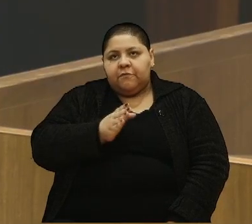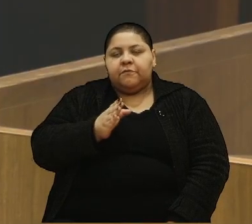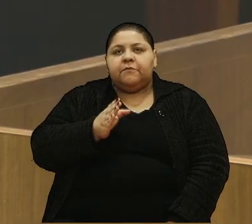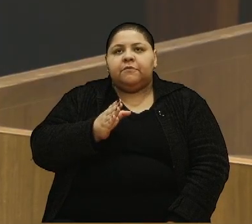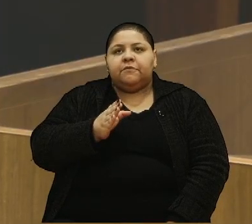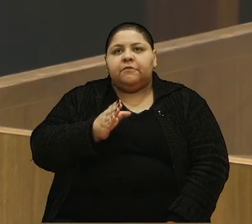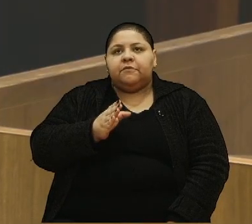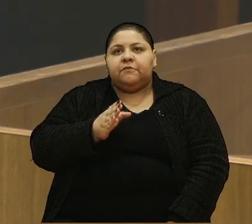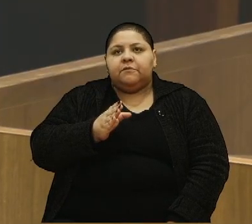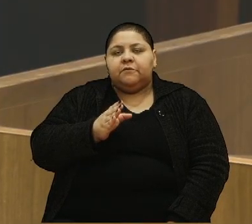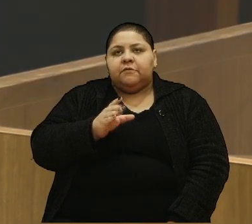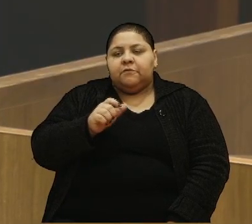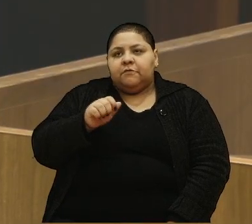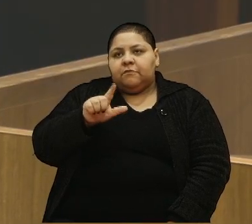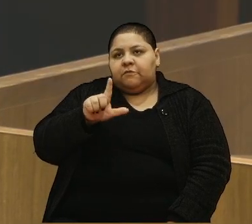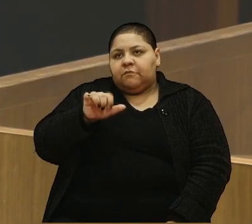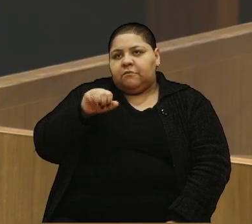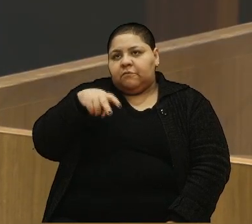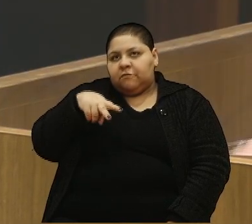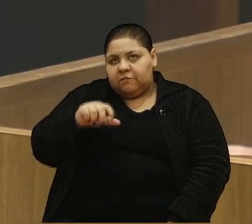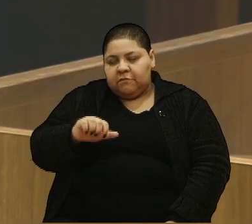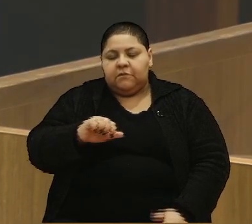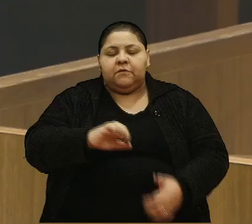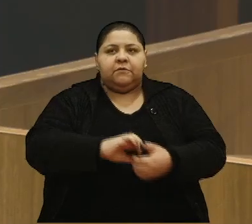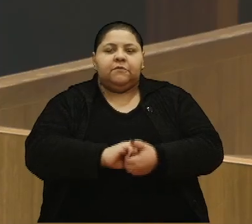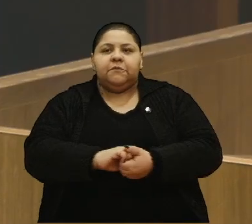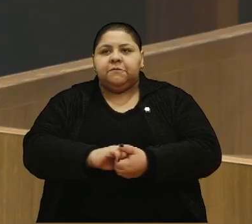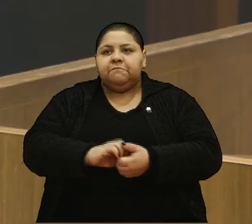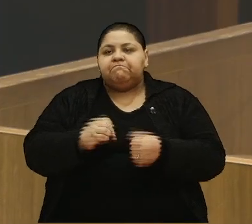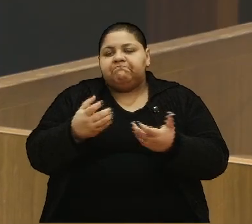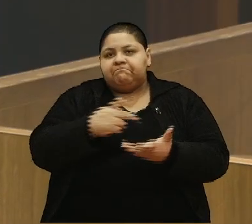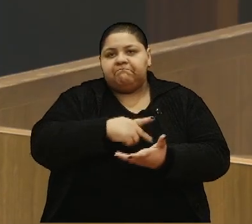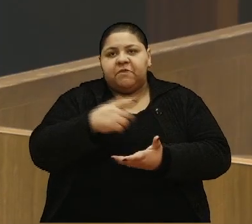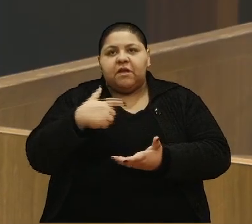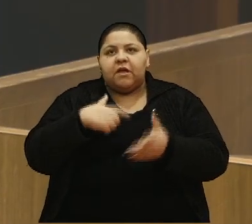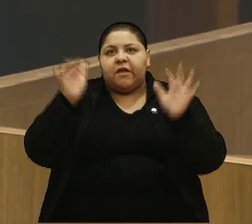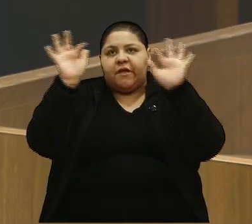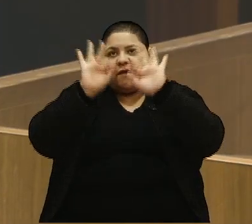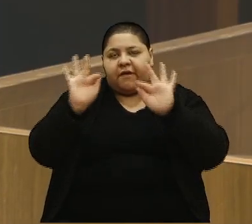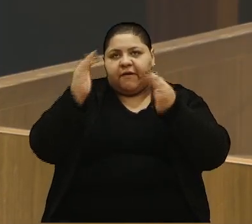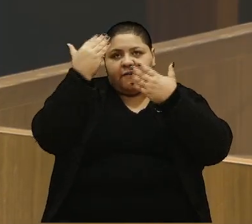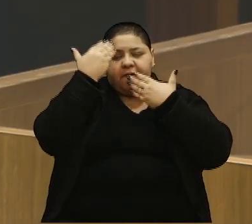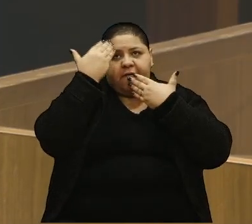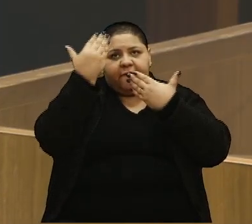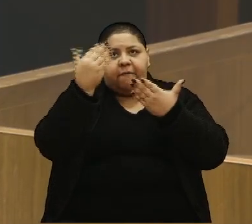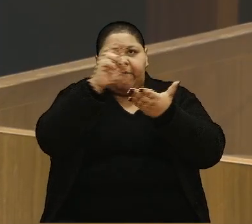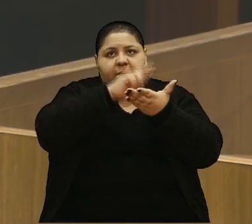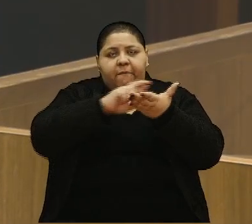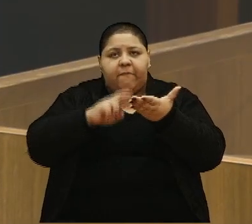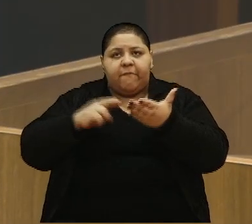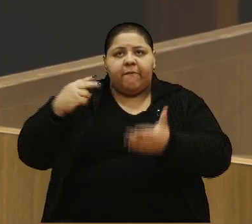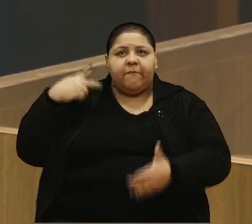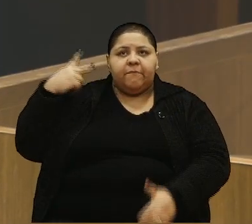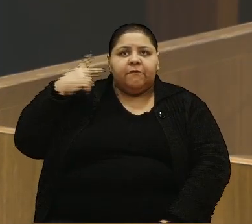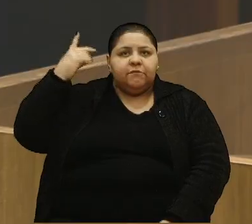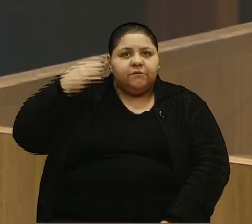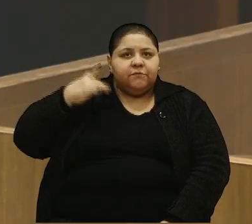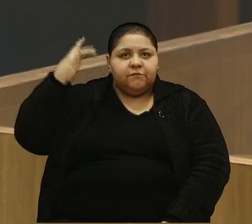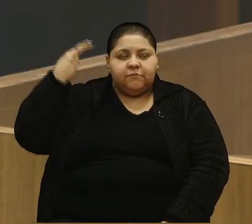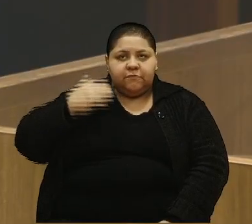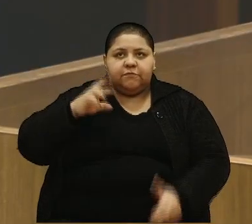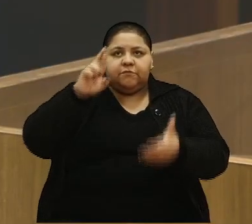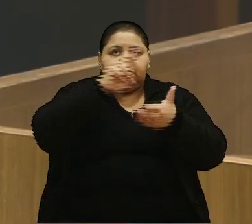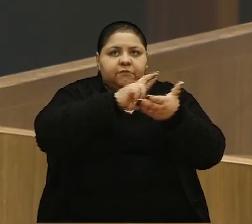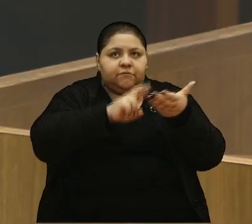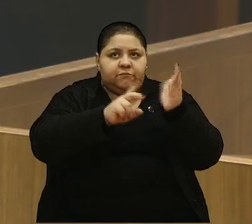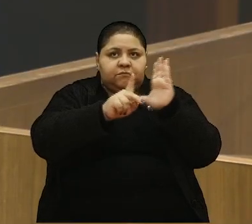Goulart e a Aline Montenegro Goulart. Bom, presidente, eu fico feliz e quero agradecer à relatora, a vereadora Daiane, pela relatoria